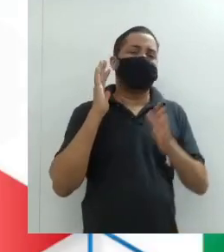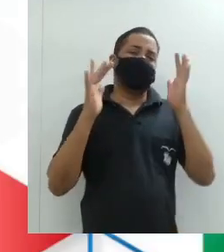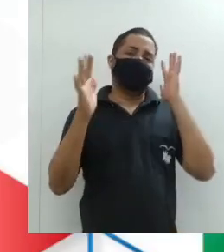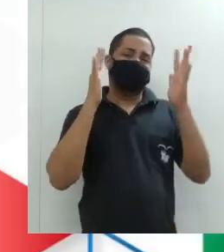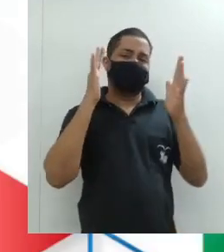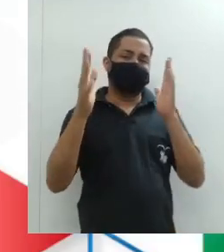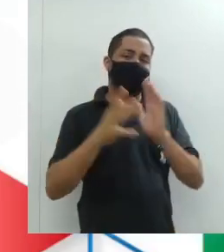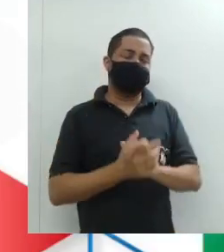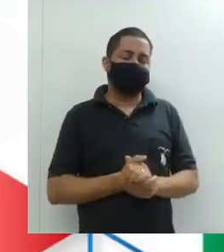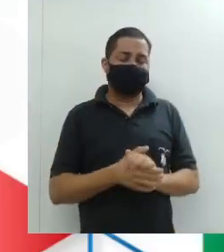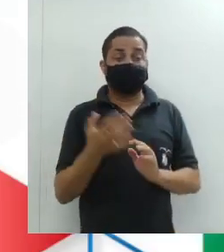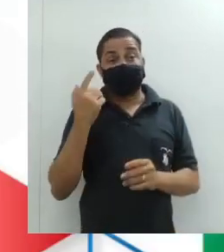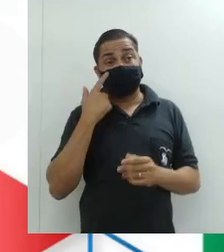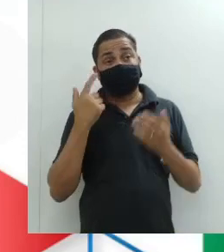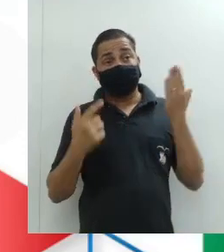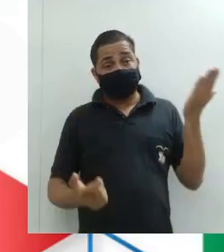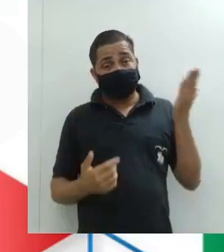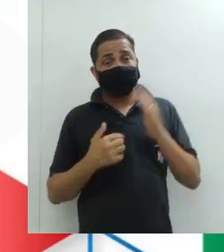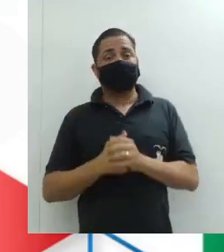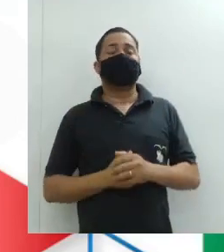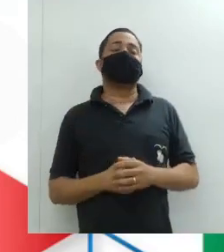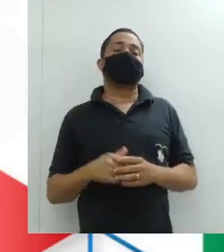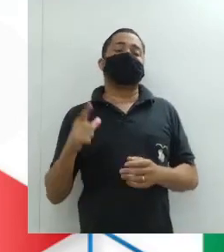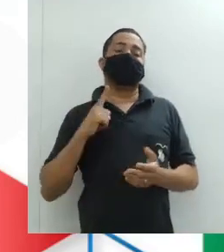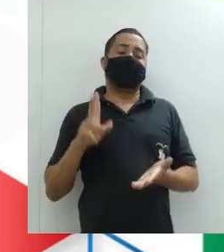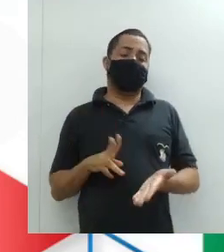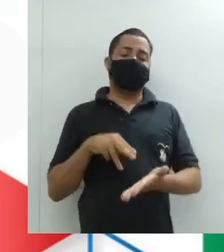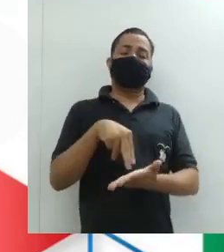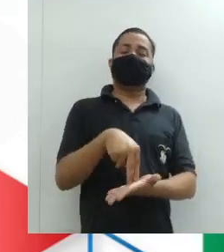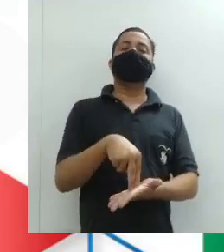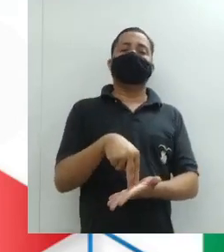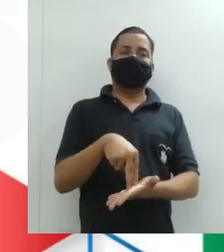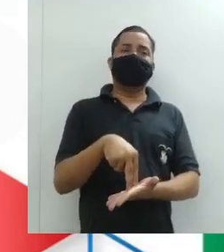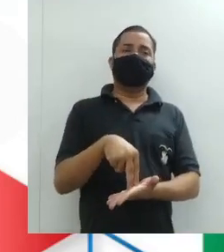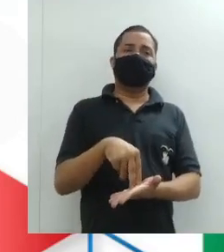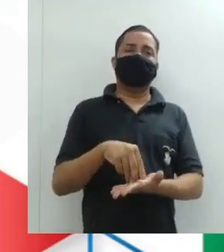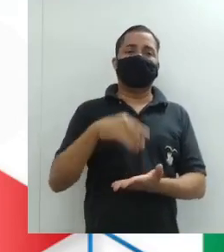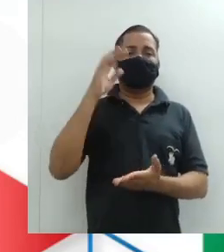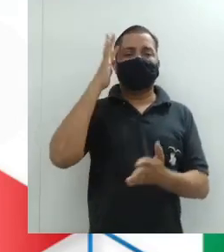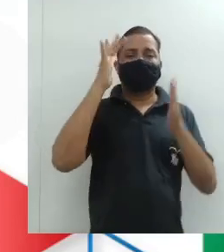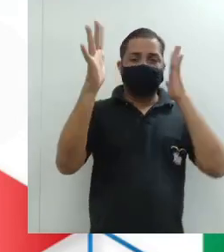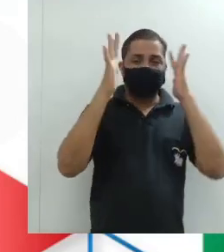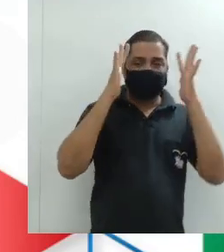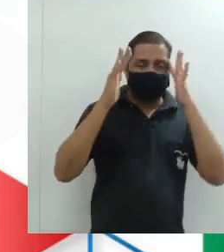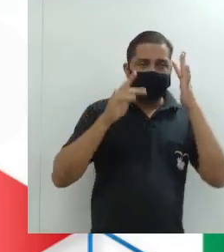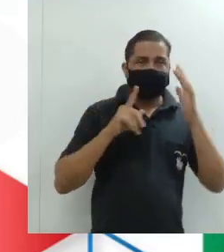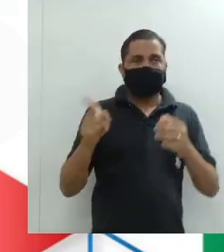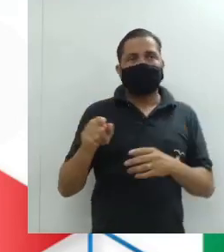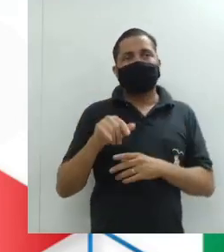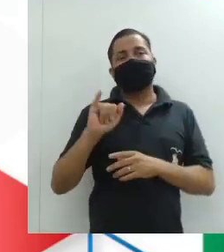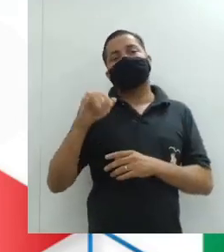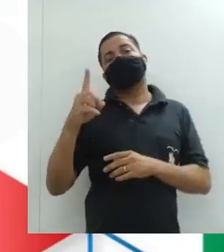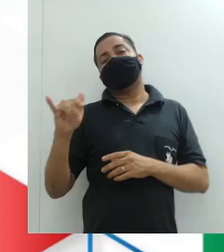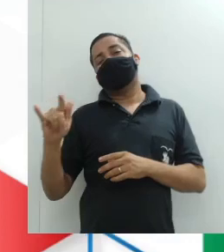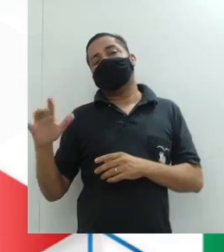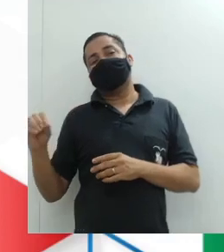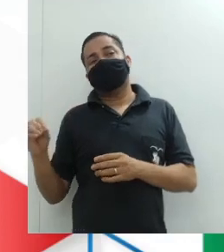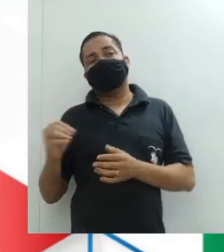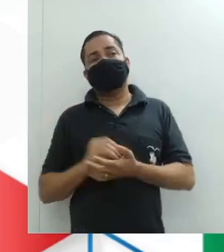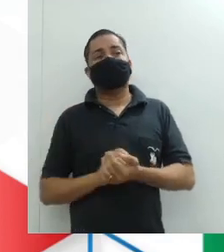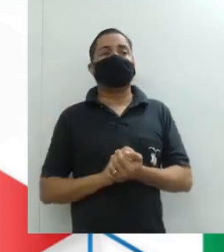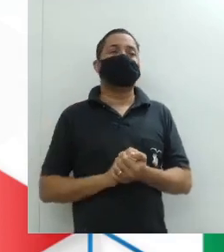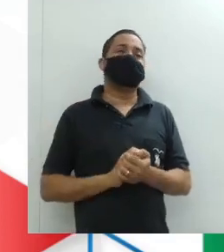tela. De modo geral, nós temos a atitude filosófica é uma indagação. A atitude filosófica